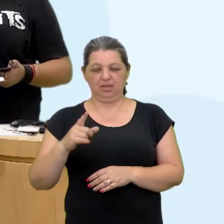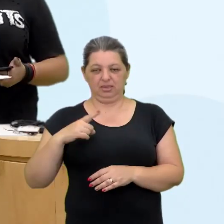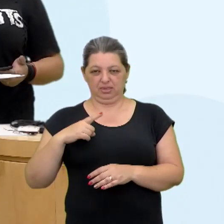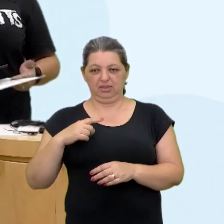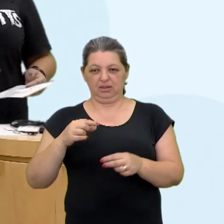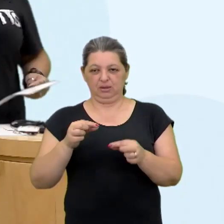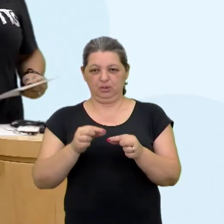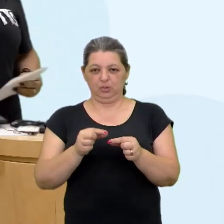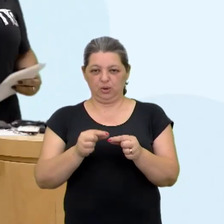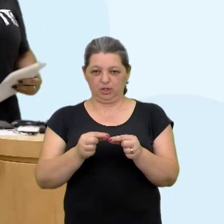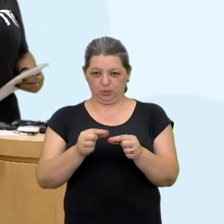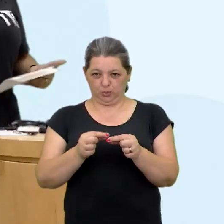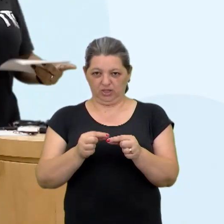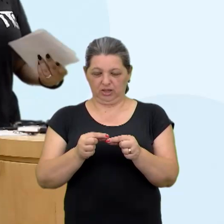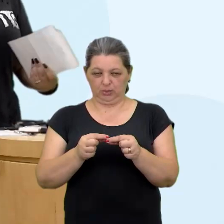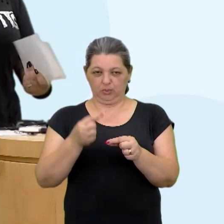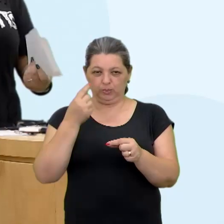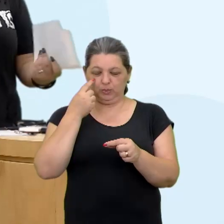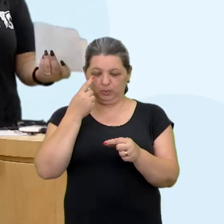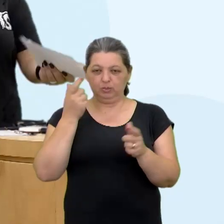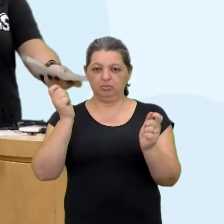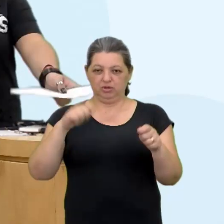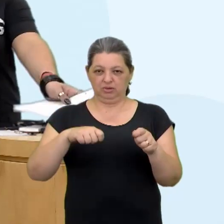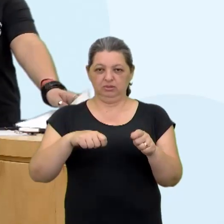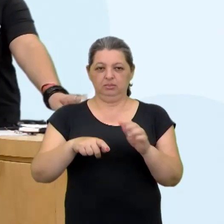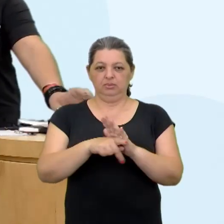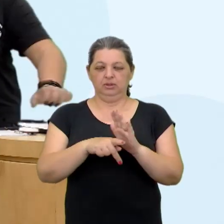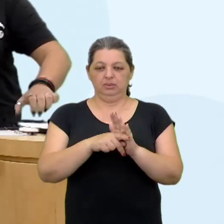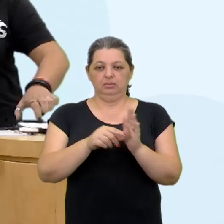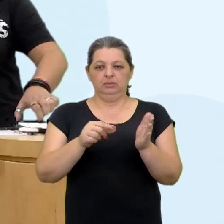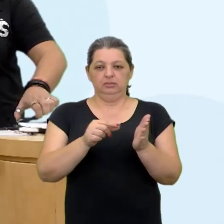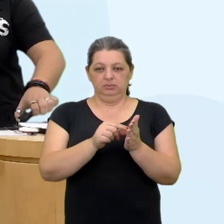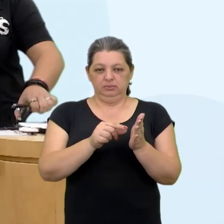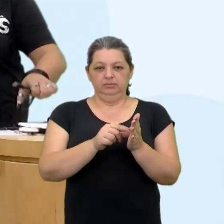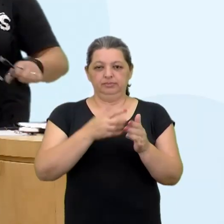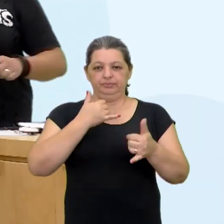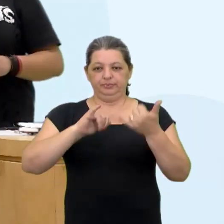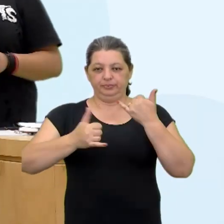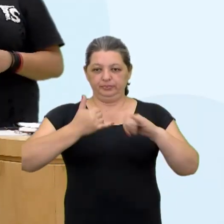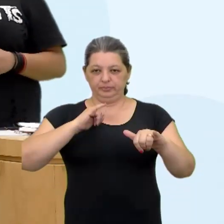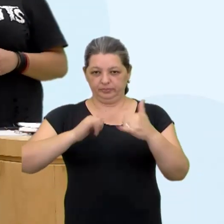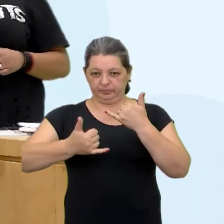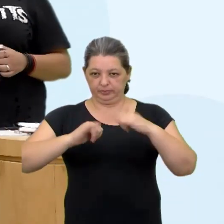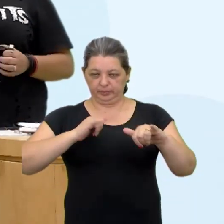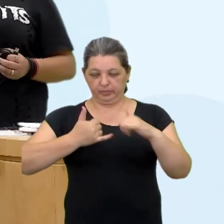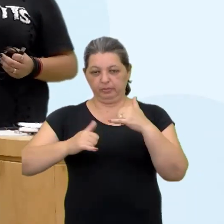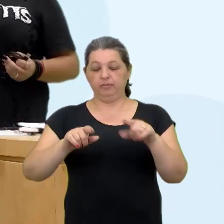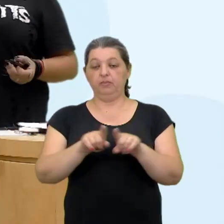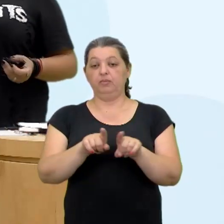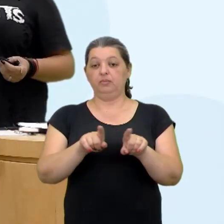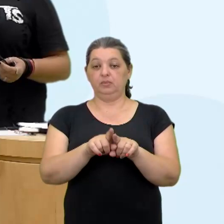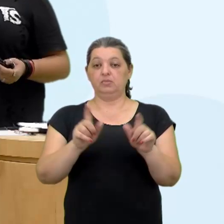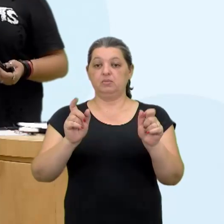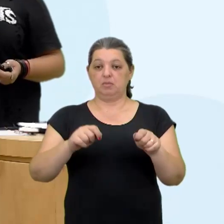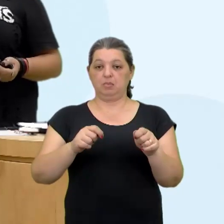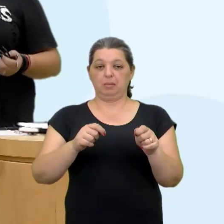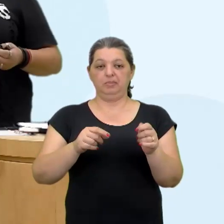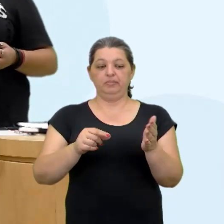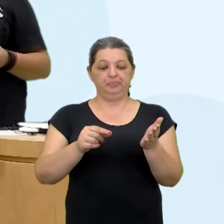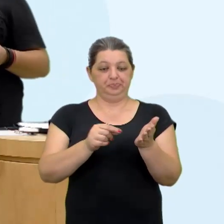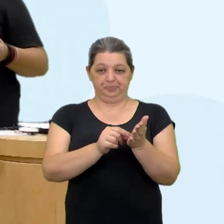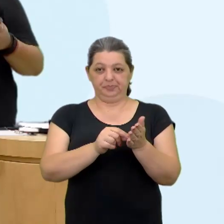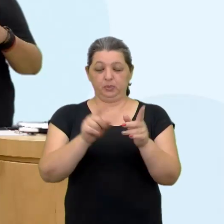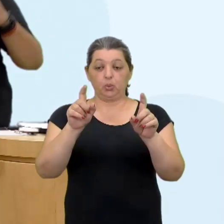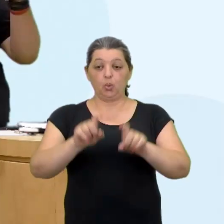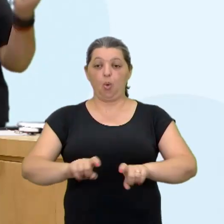Arduino. É por ela que a gente pode tanto alimentar ele, tá, por corrente, quanto a gente pode plugar no computador